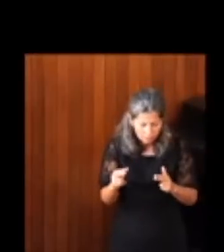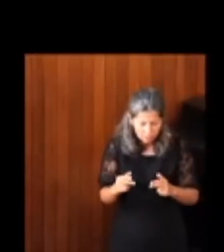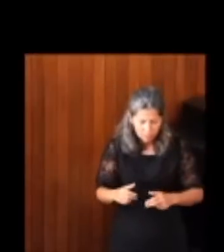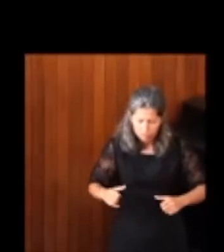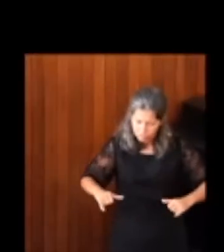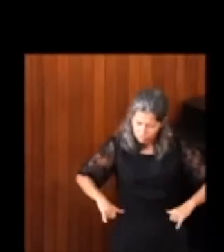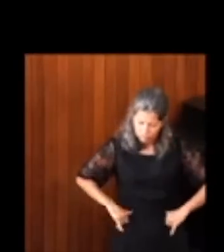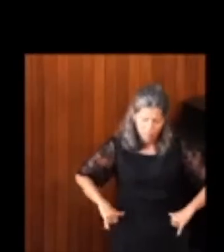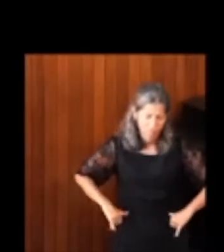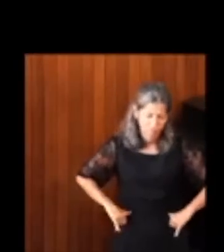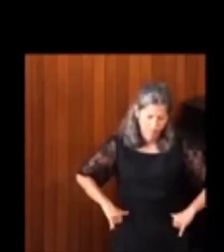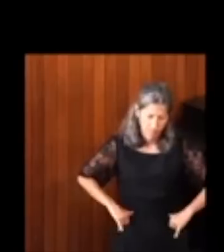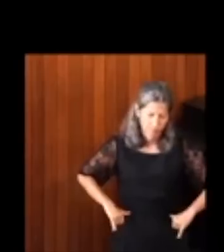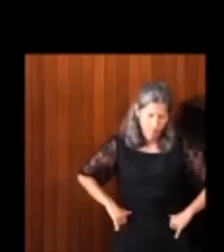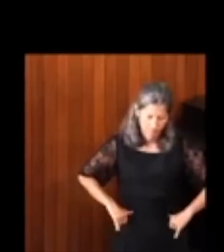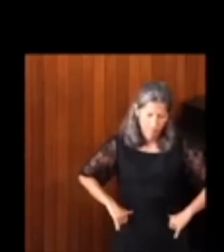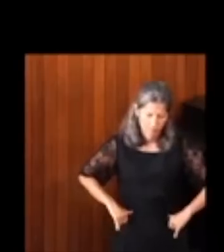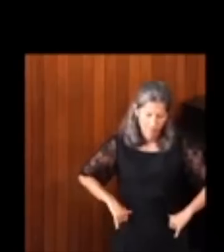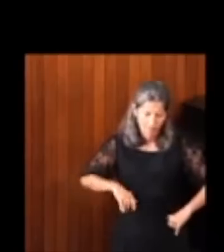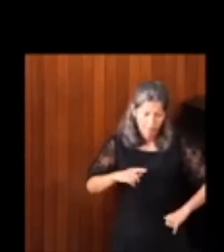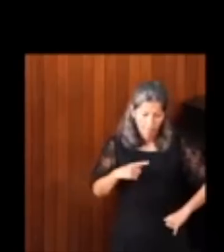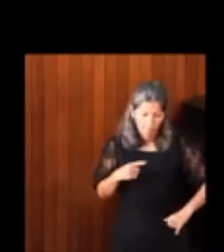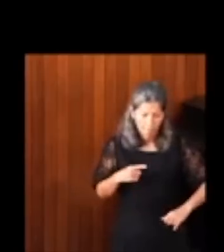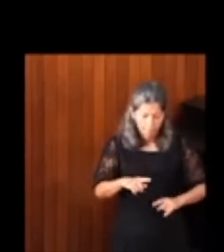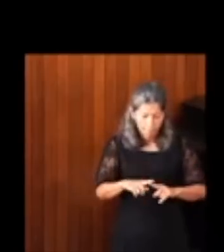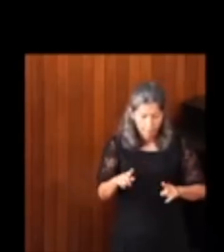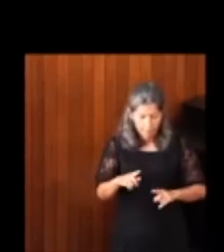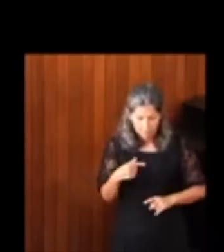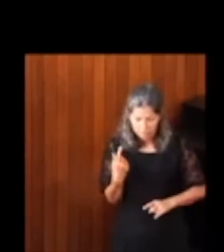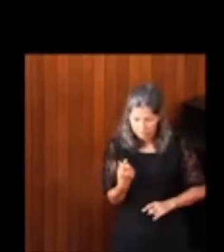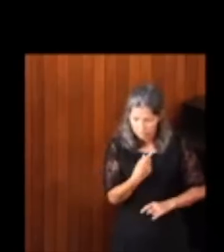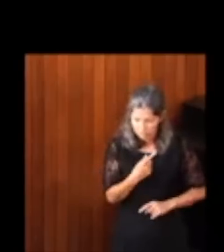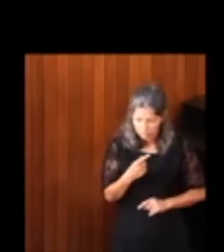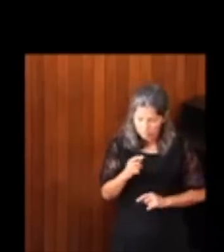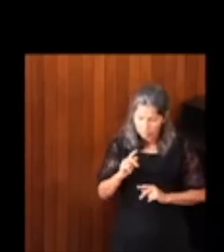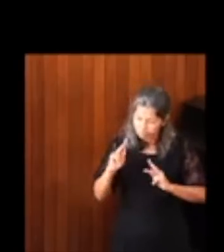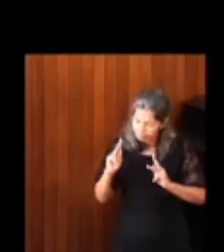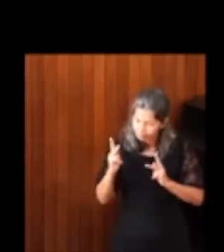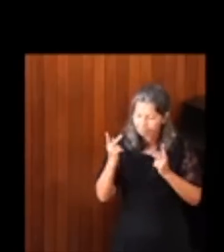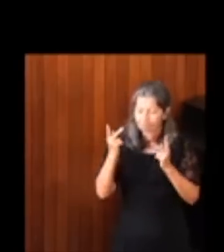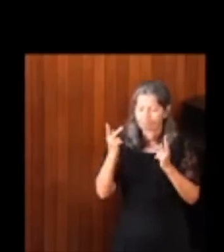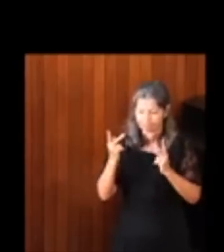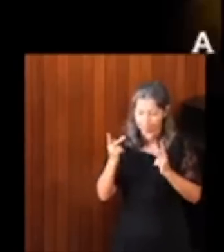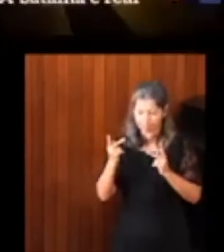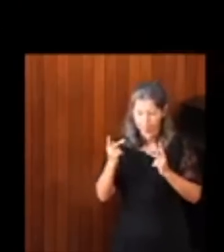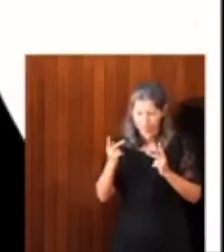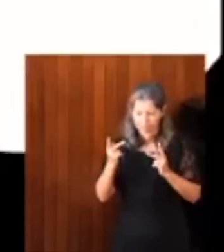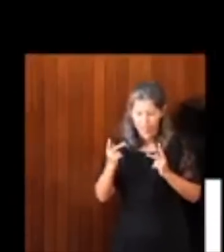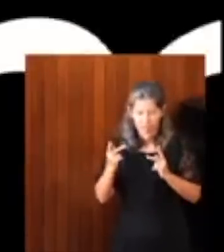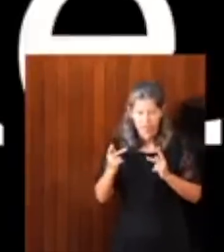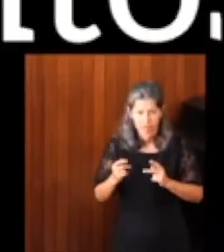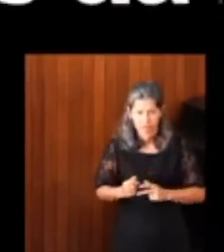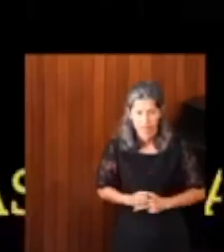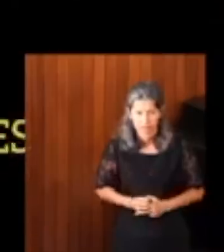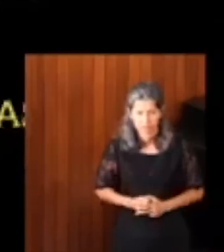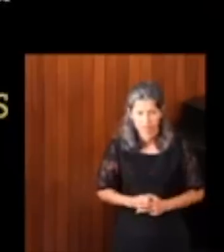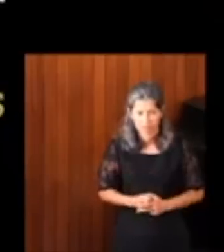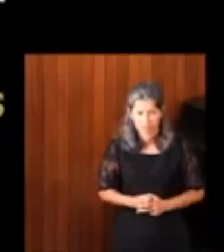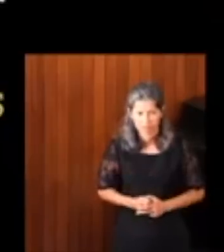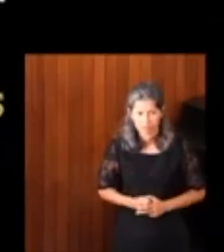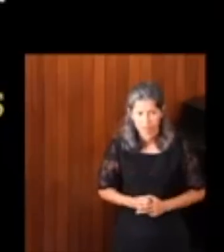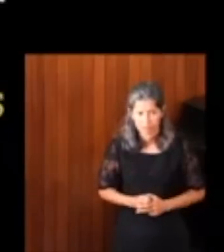venceram pelo sangue do Cordeiro e pela palavra do testemunho que deram. Diante da morte não amaram a própria